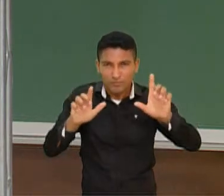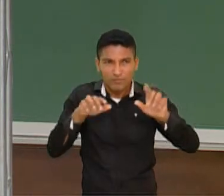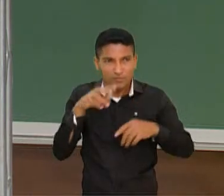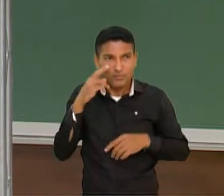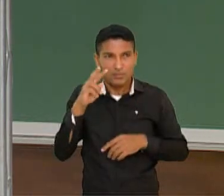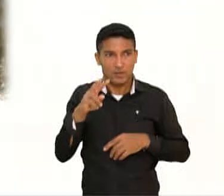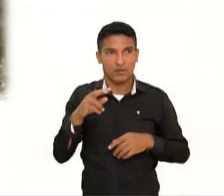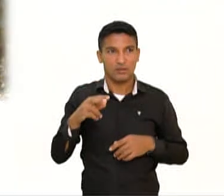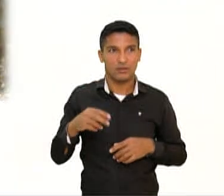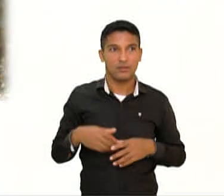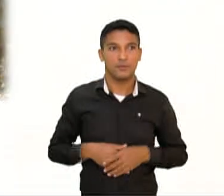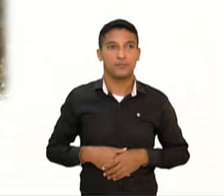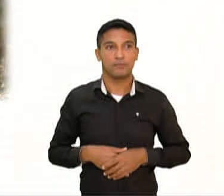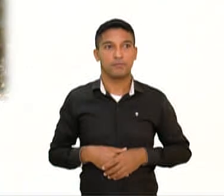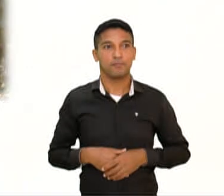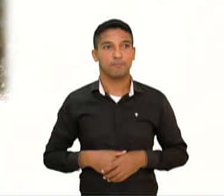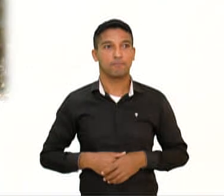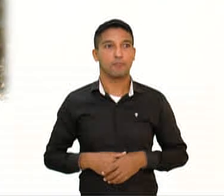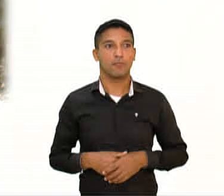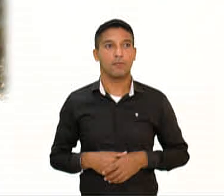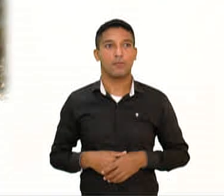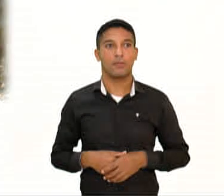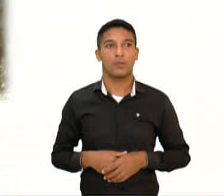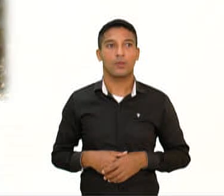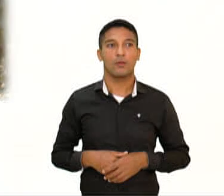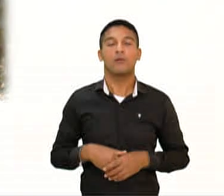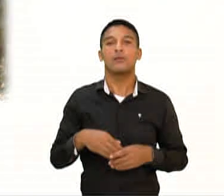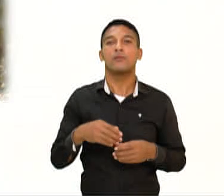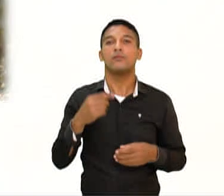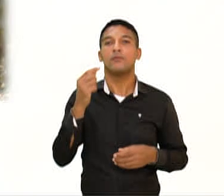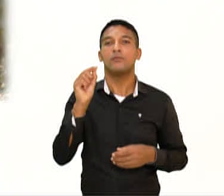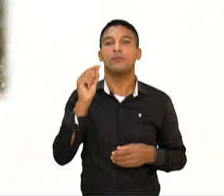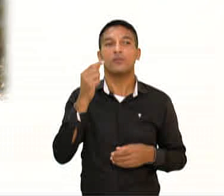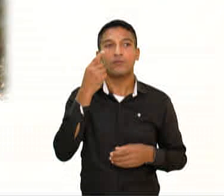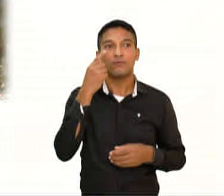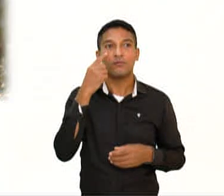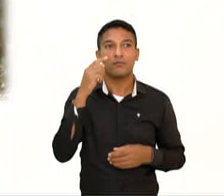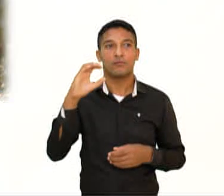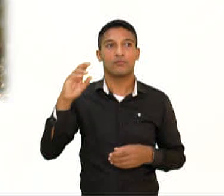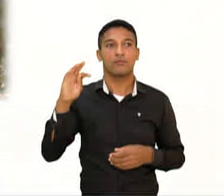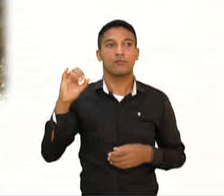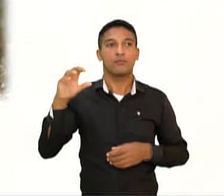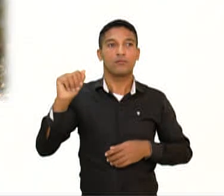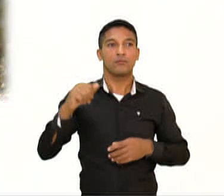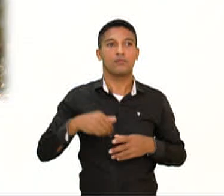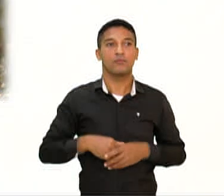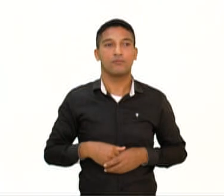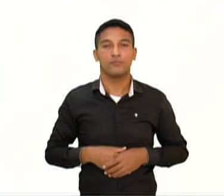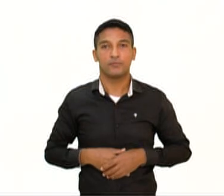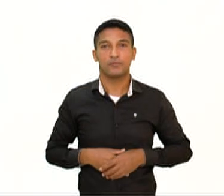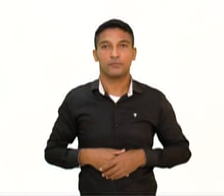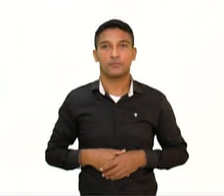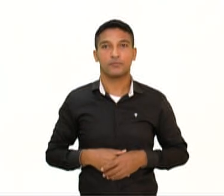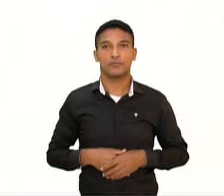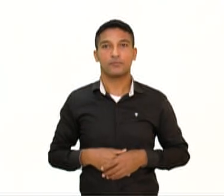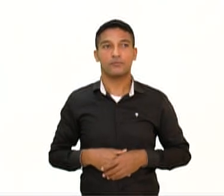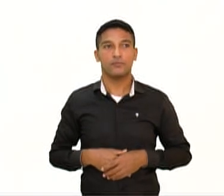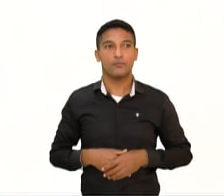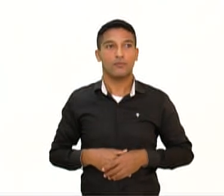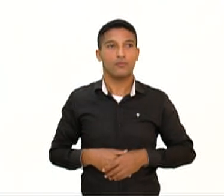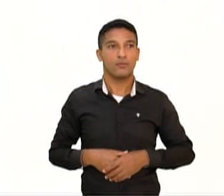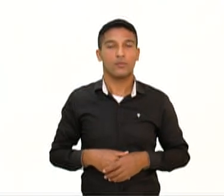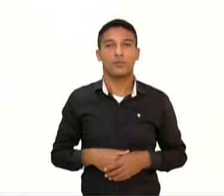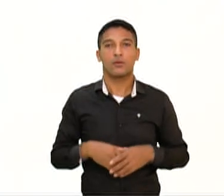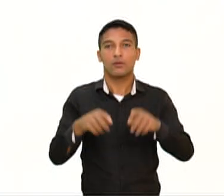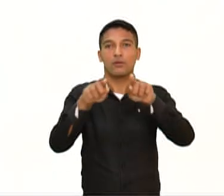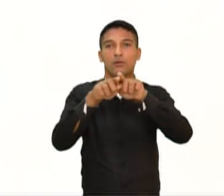para entender muito bem o que é. Deixe nos comentários o que a cutia está carregando ali, tá? Mas ela está perto da toca ali. Acompanhando.